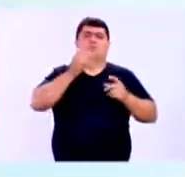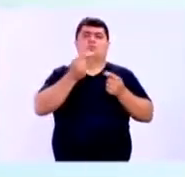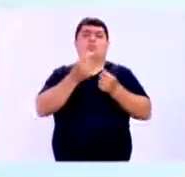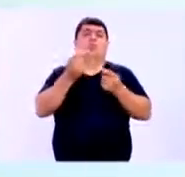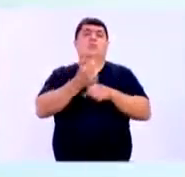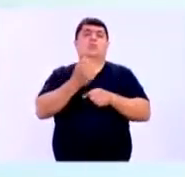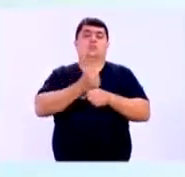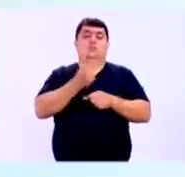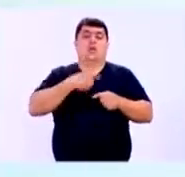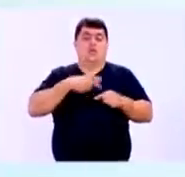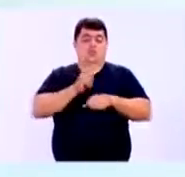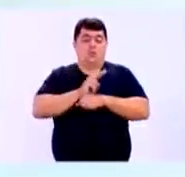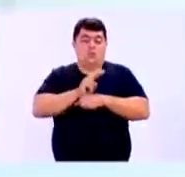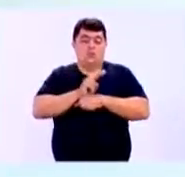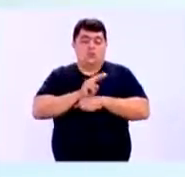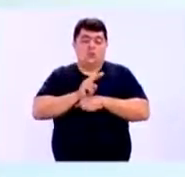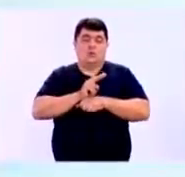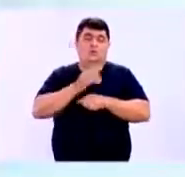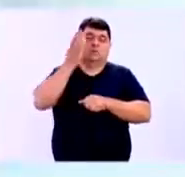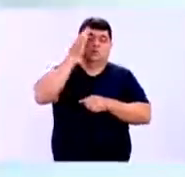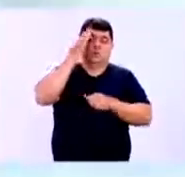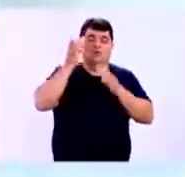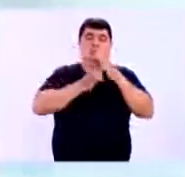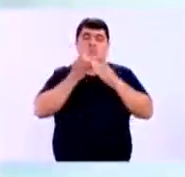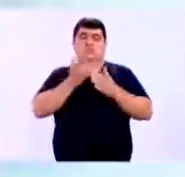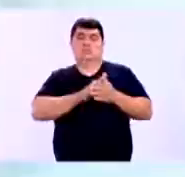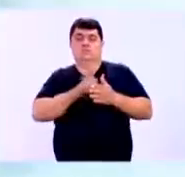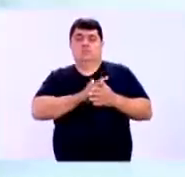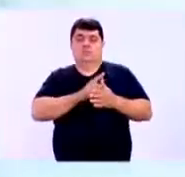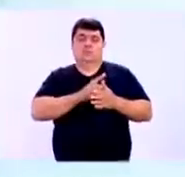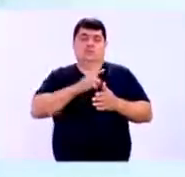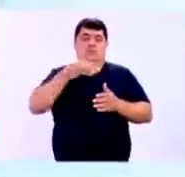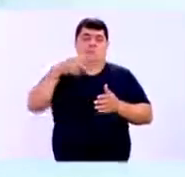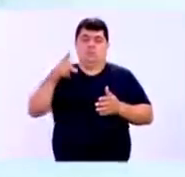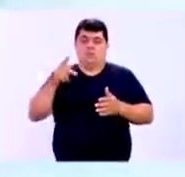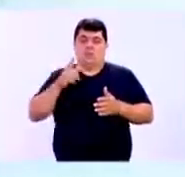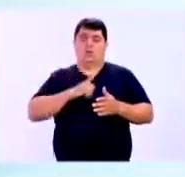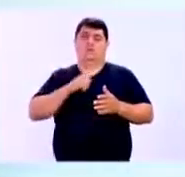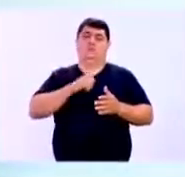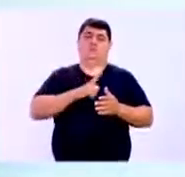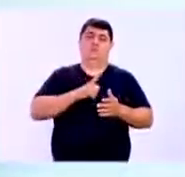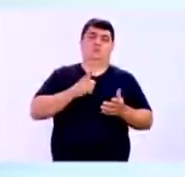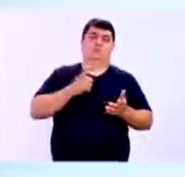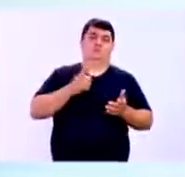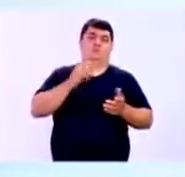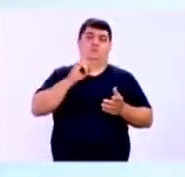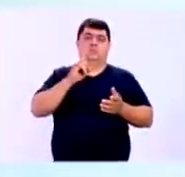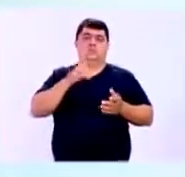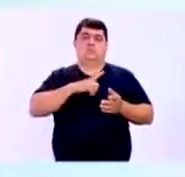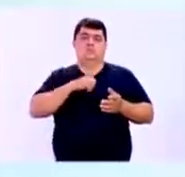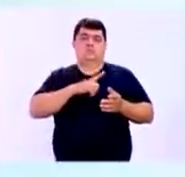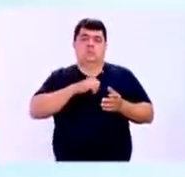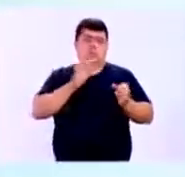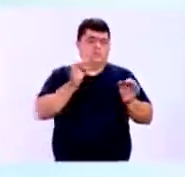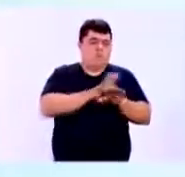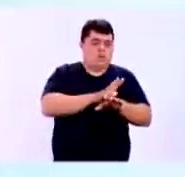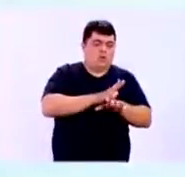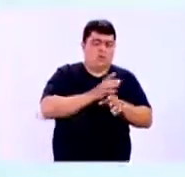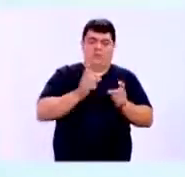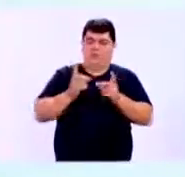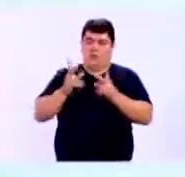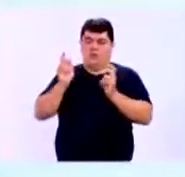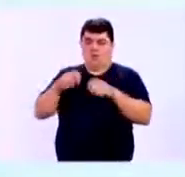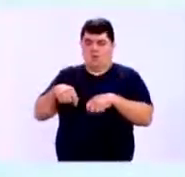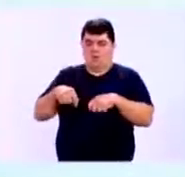inventário. É controlar o que a empresa tem, se tem matéria-prima suficiente, se existe matéria acabada suficiente para atender